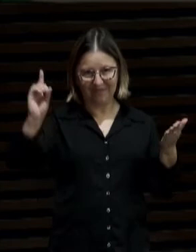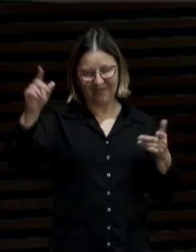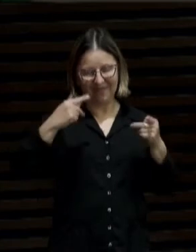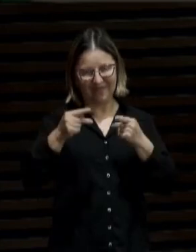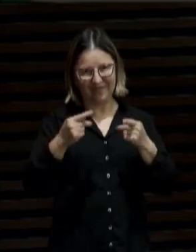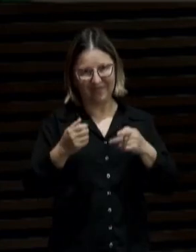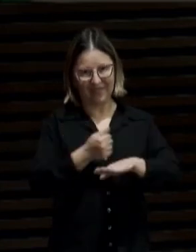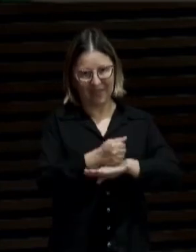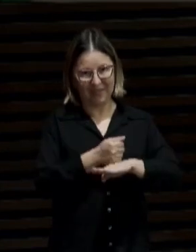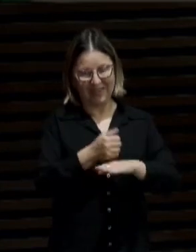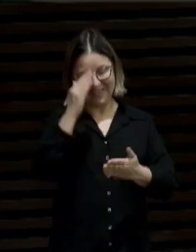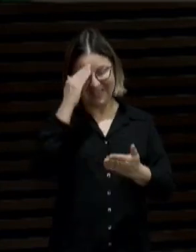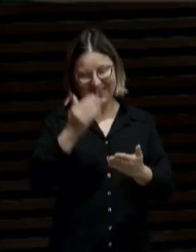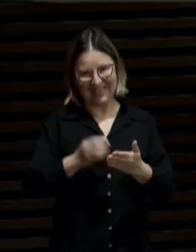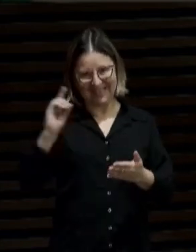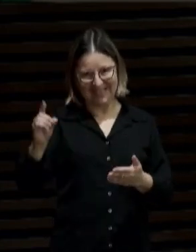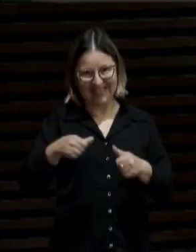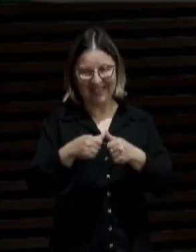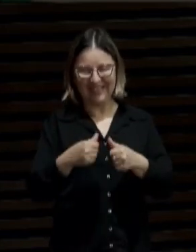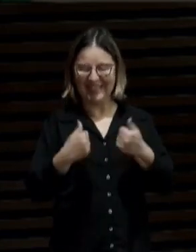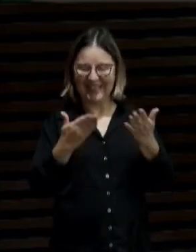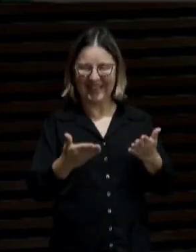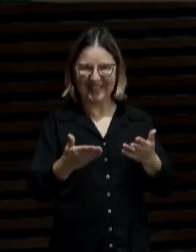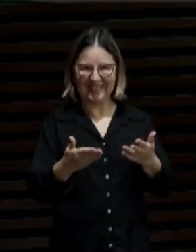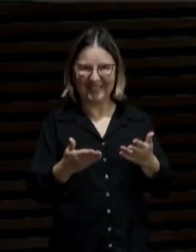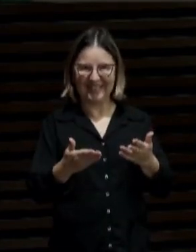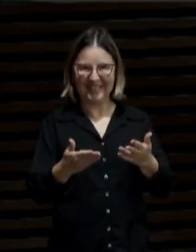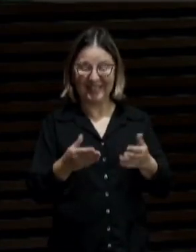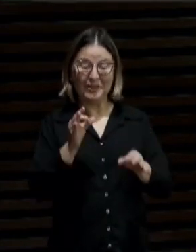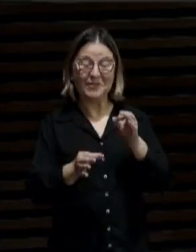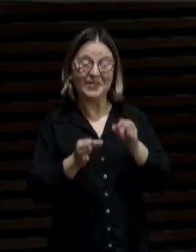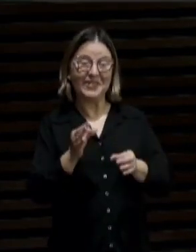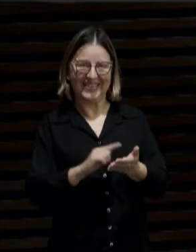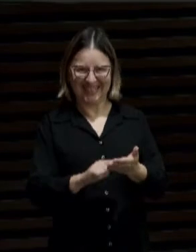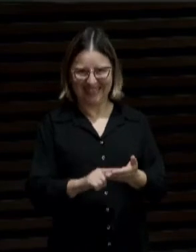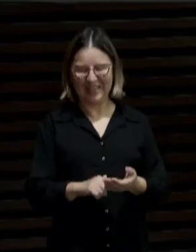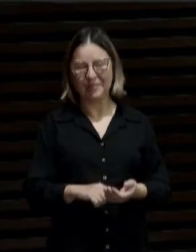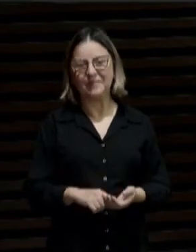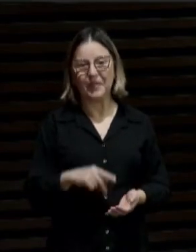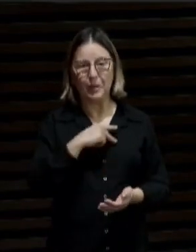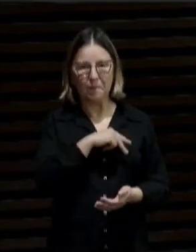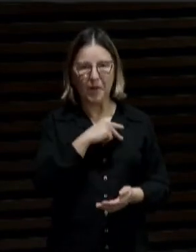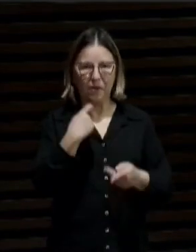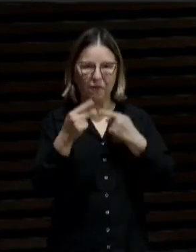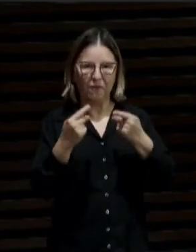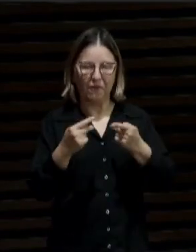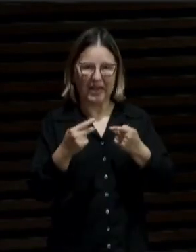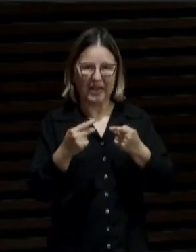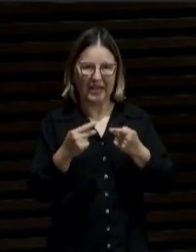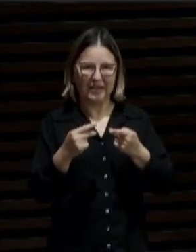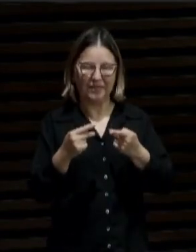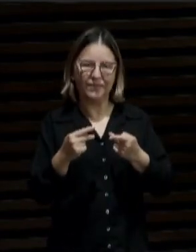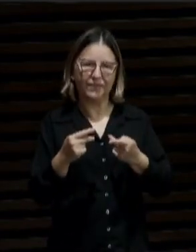Abraão creu em Deus, e isso lhe foi imputado para a justiça. Paulo cita Gênesis